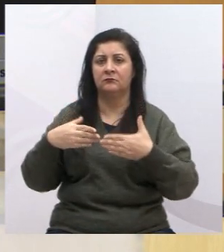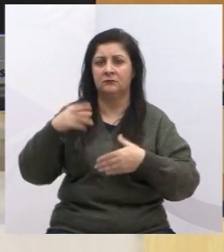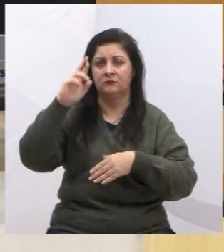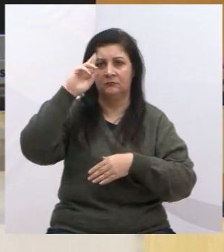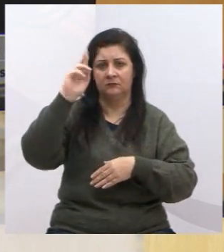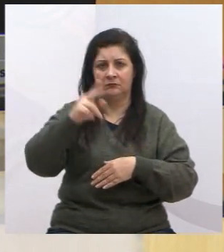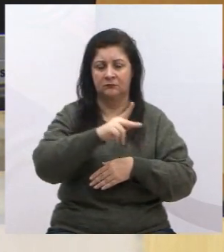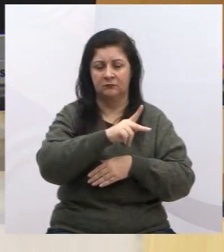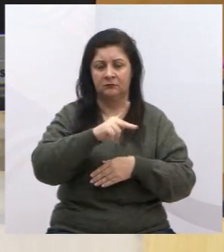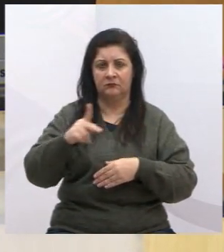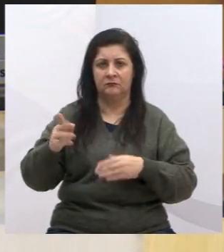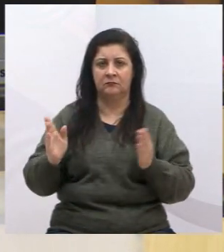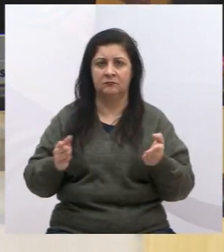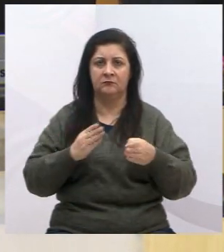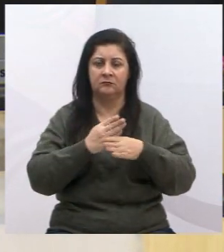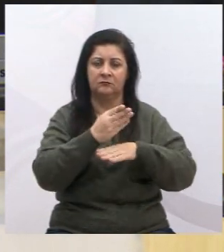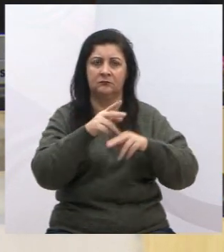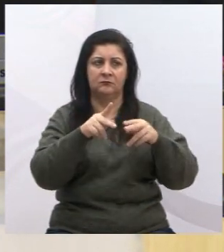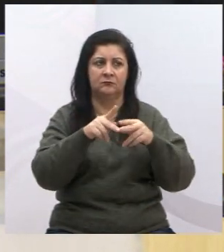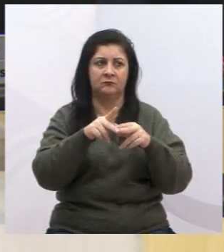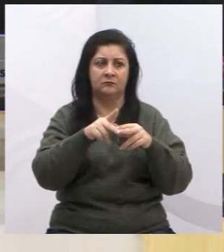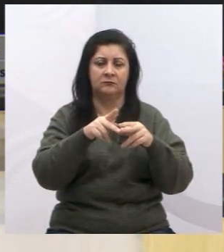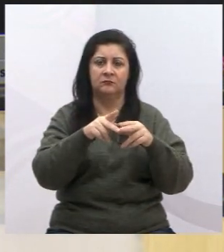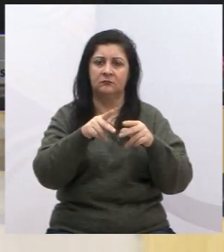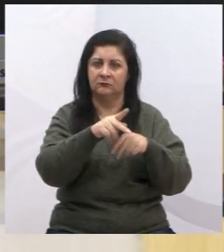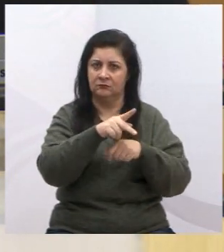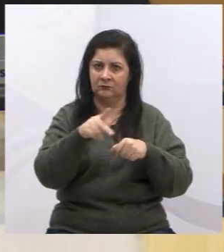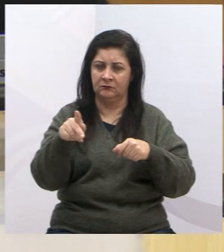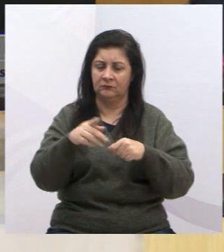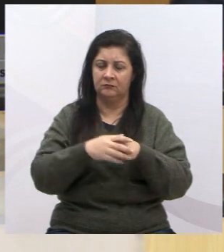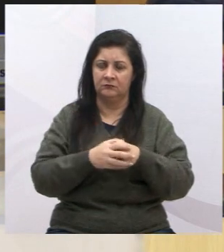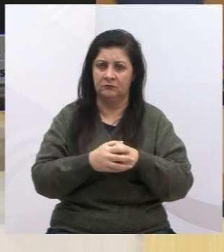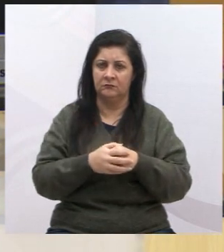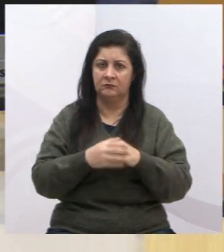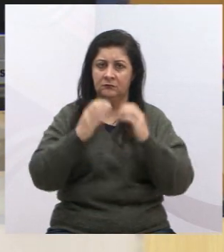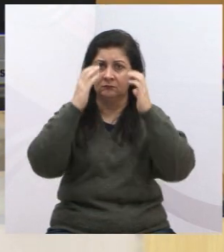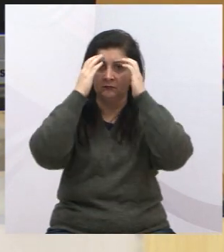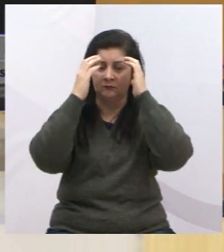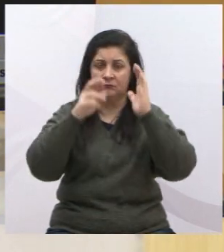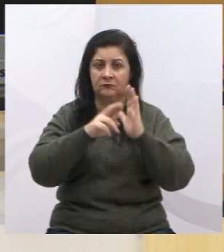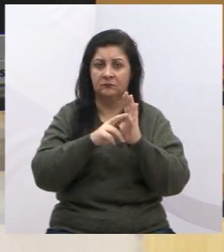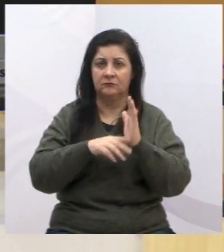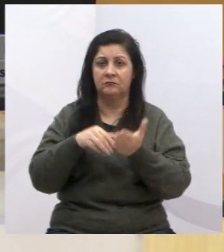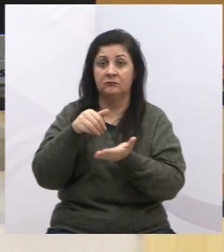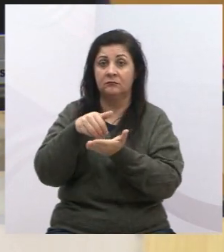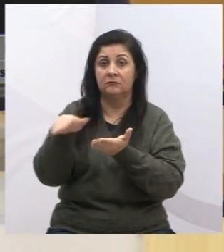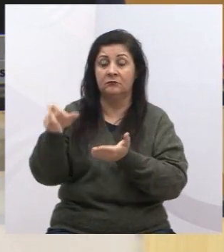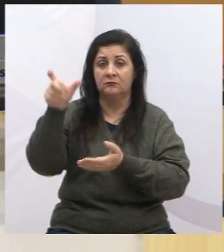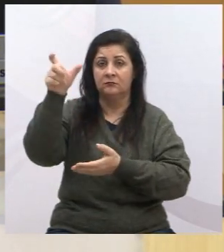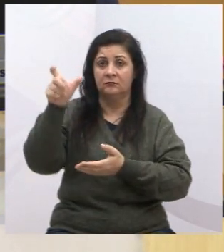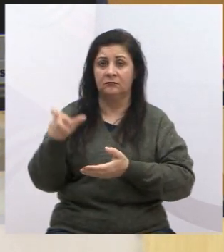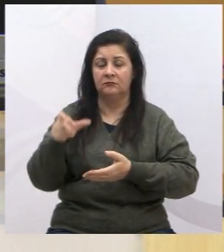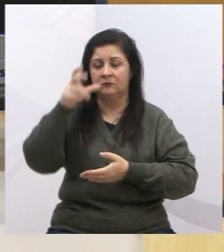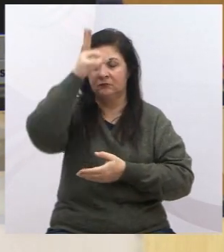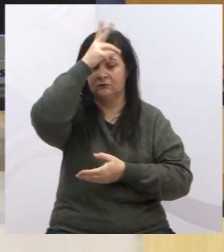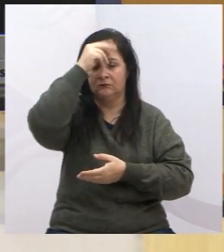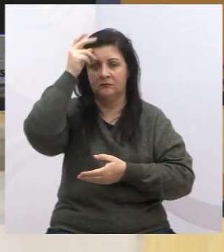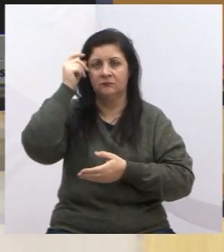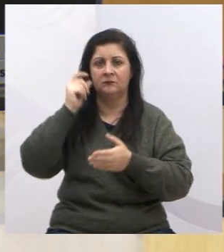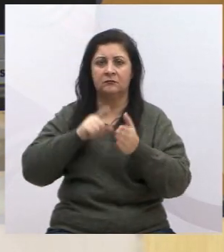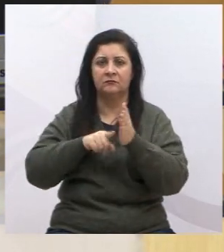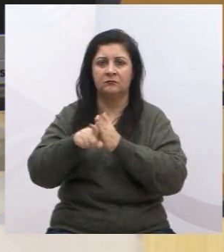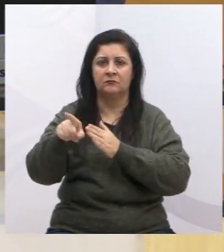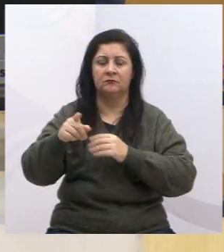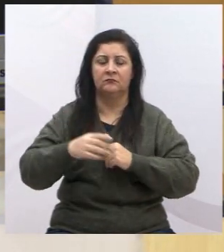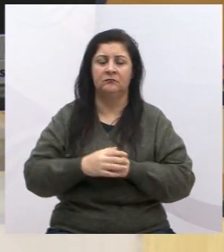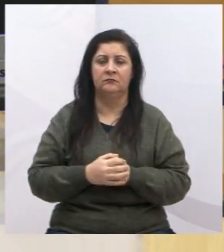presidente dessa casa, ouvido e aprovado pelo egrégio plenário, cumpridas as formalidades regimentais, sem encaminhar o senhor prefeito municipal de Jacareí, o seguinte pedido de